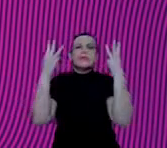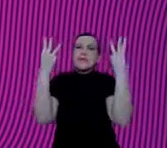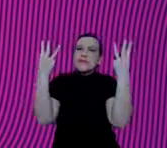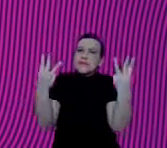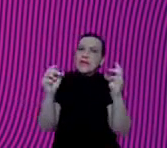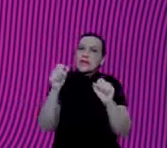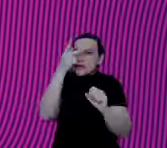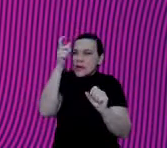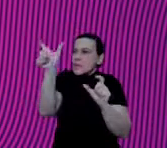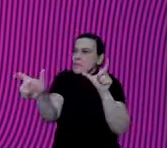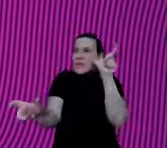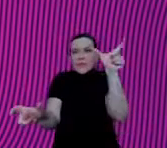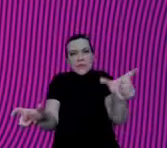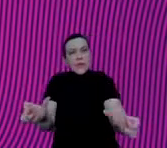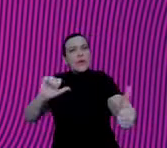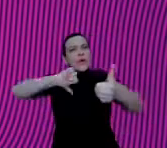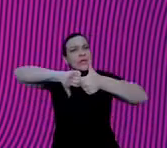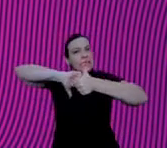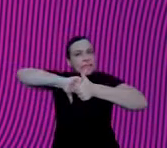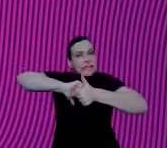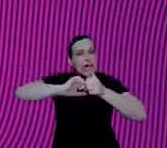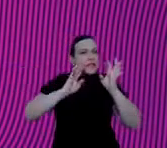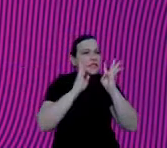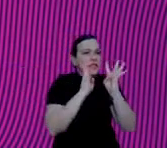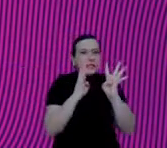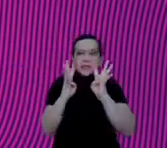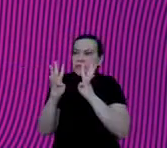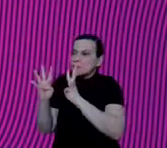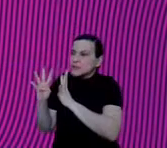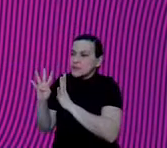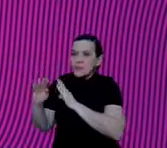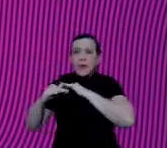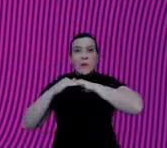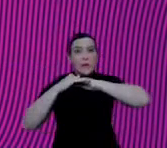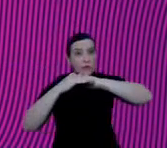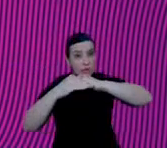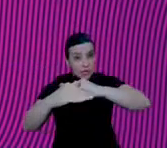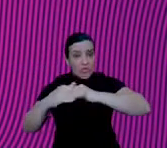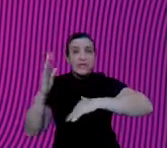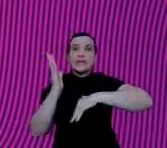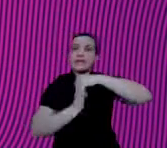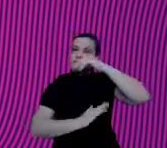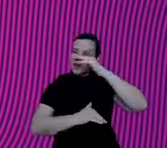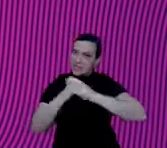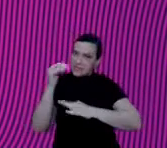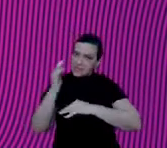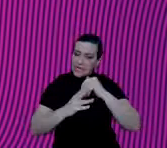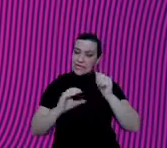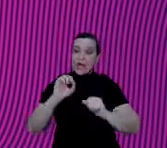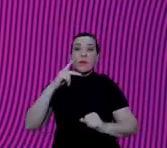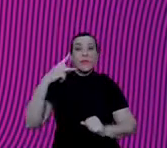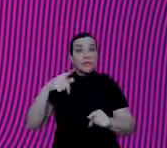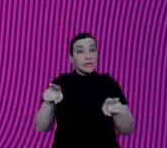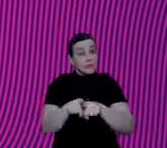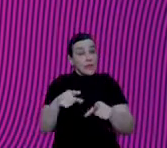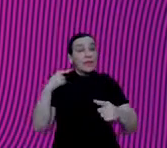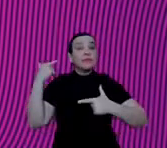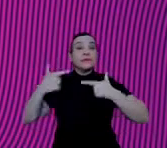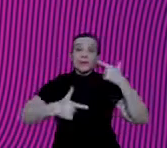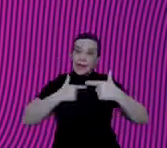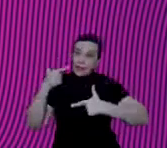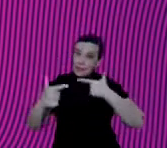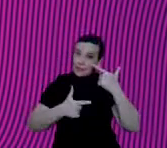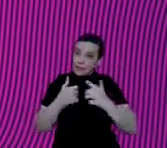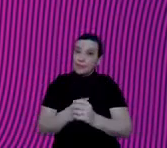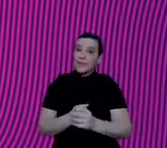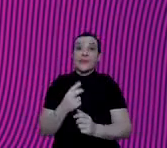qualidade do cuidado, padronização e eficiência operacional e serviços. Tá? A gente vai contar com a presença de dois